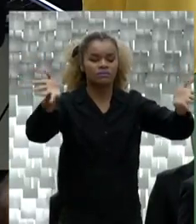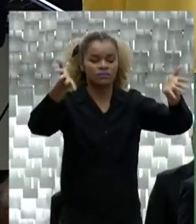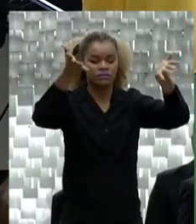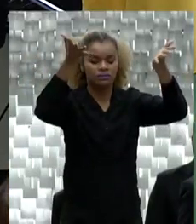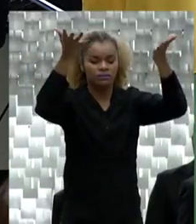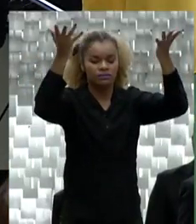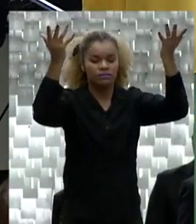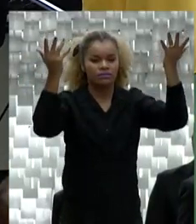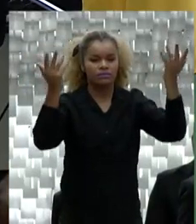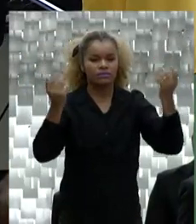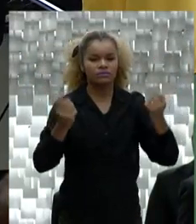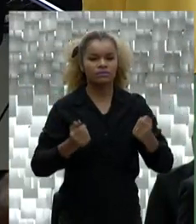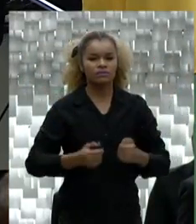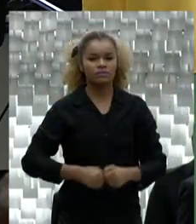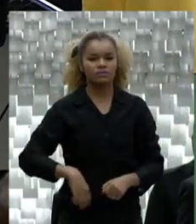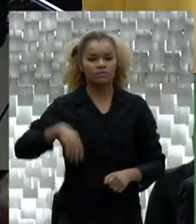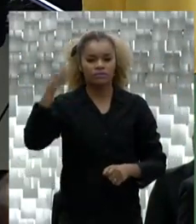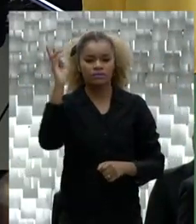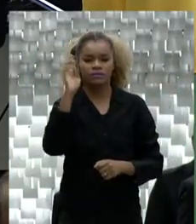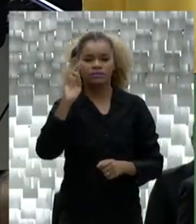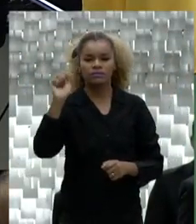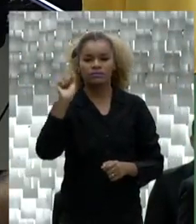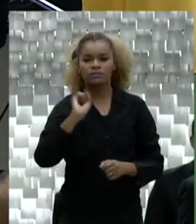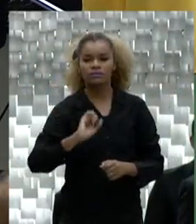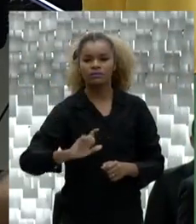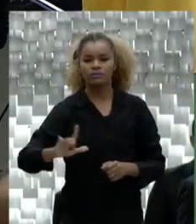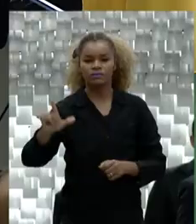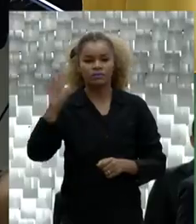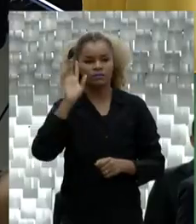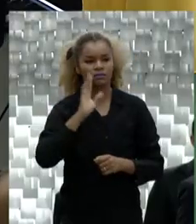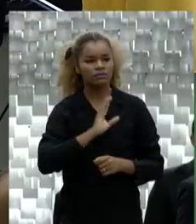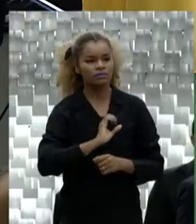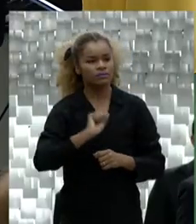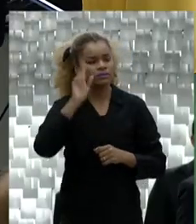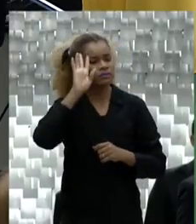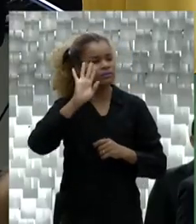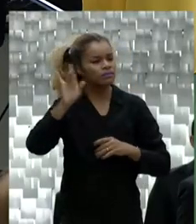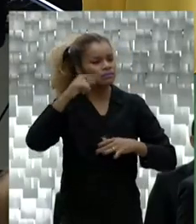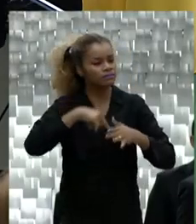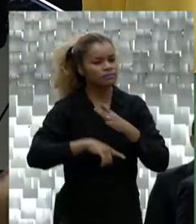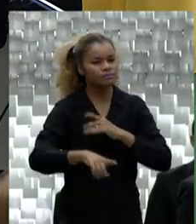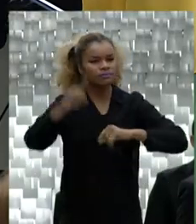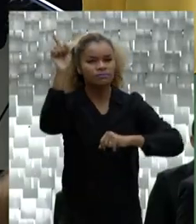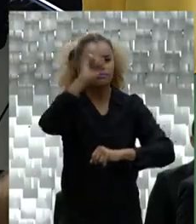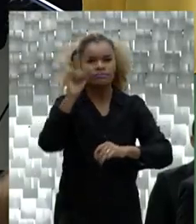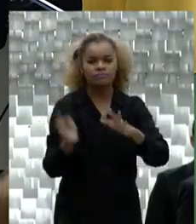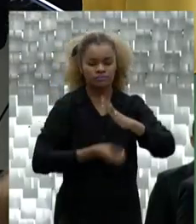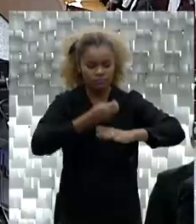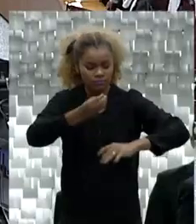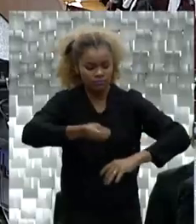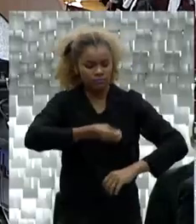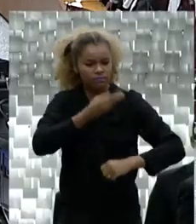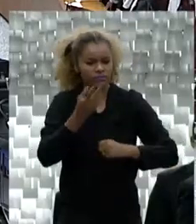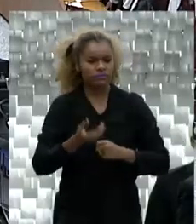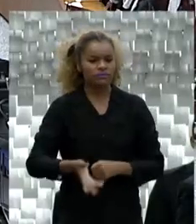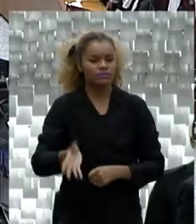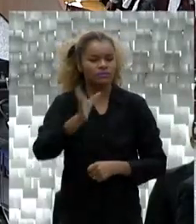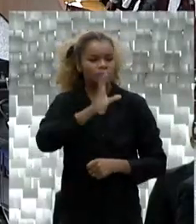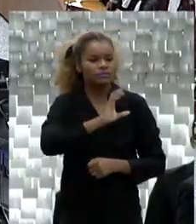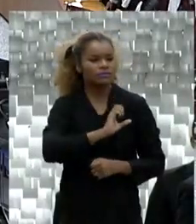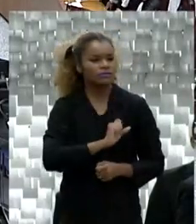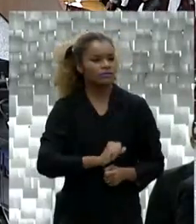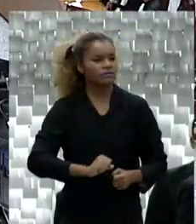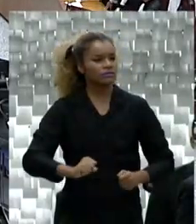salve, salve Brasil, um sonho intenso, um raio